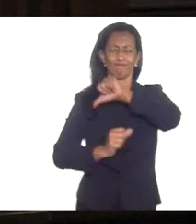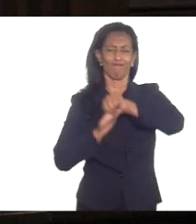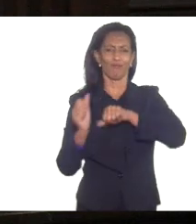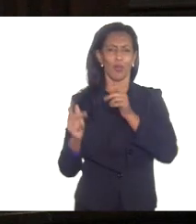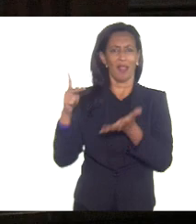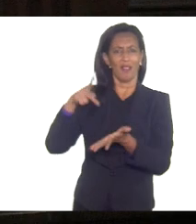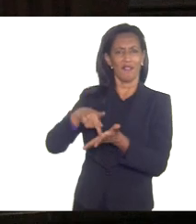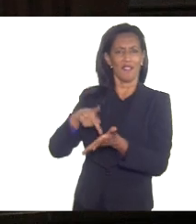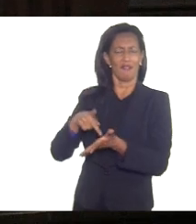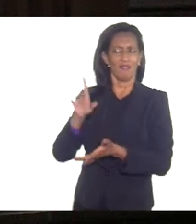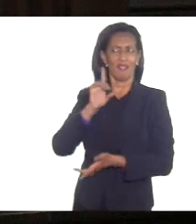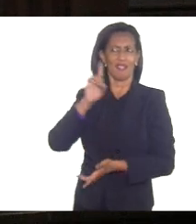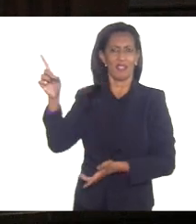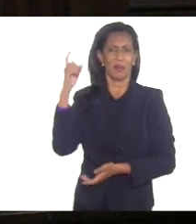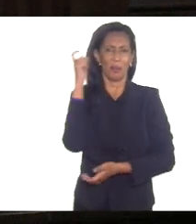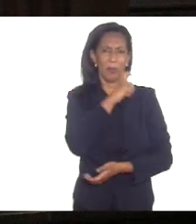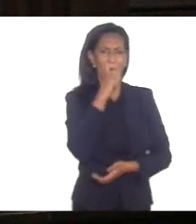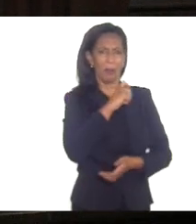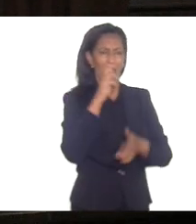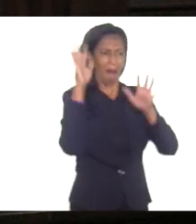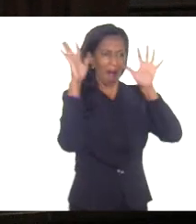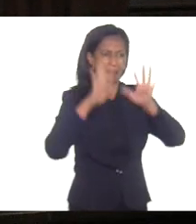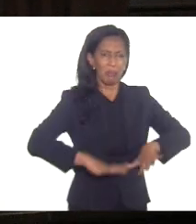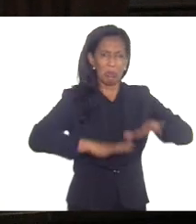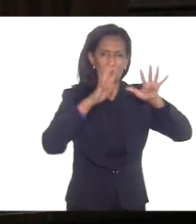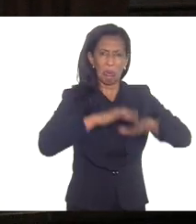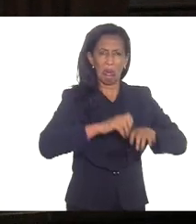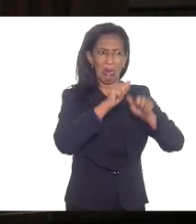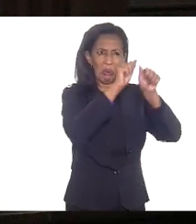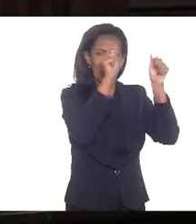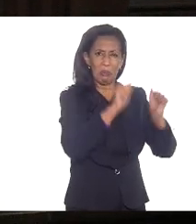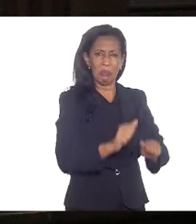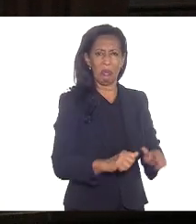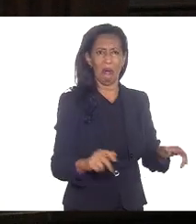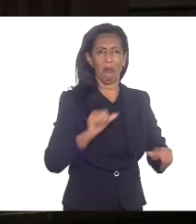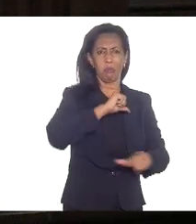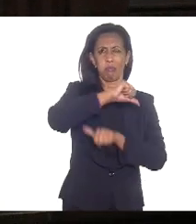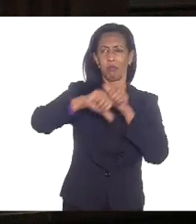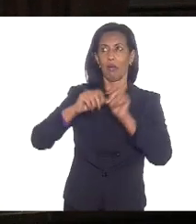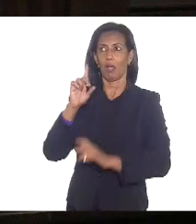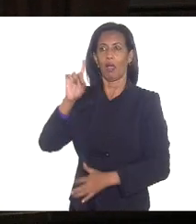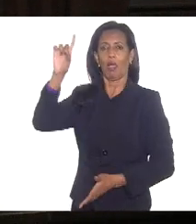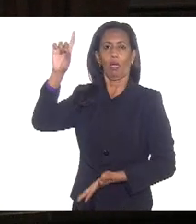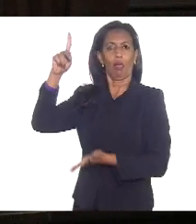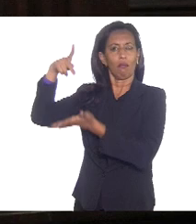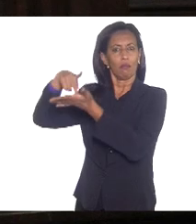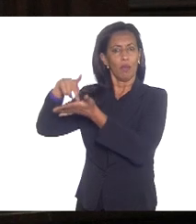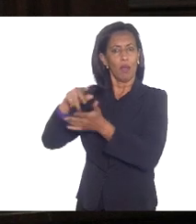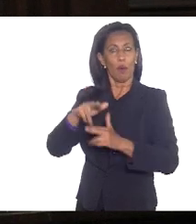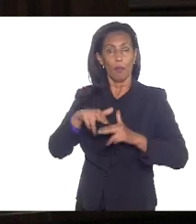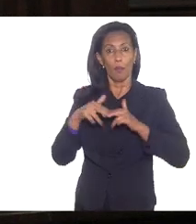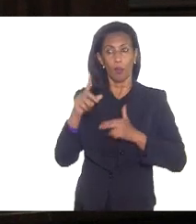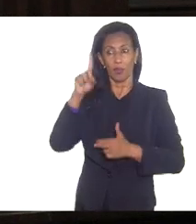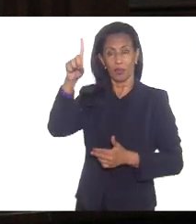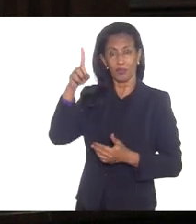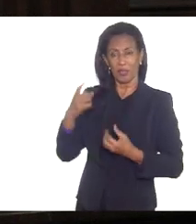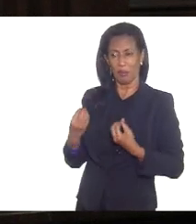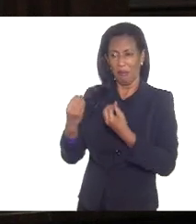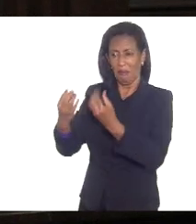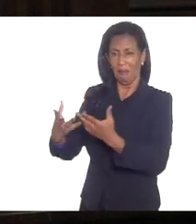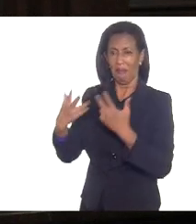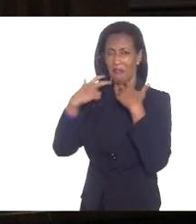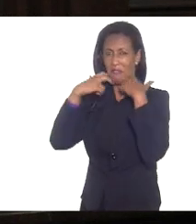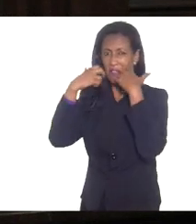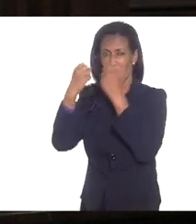pela mentira, adoraram e serviram a criatura em vez do Criador. Por isso Deus os entregou a paixões